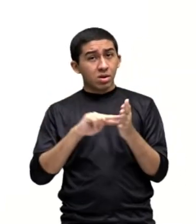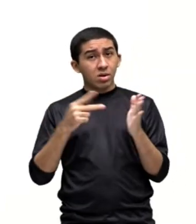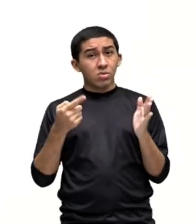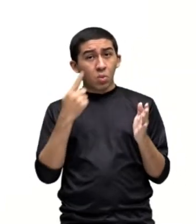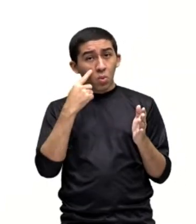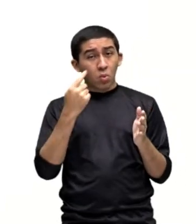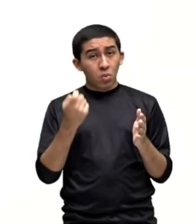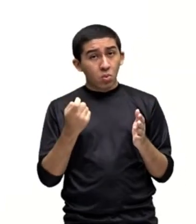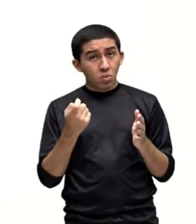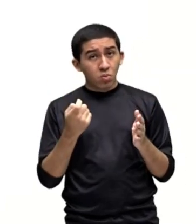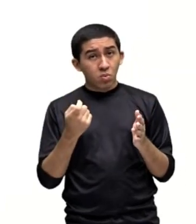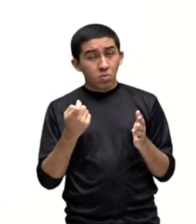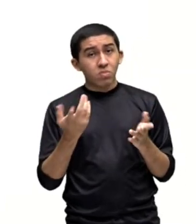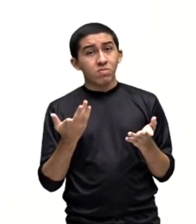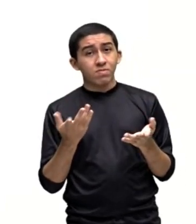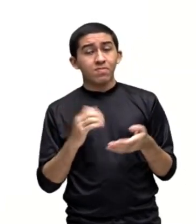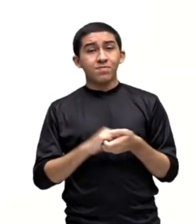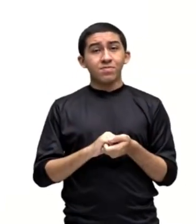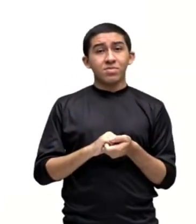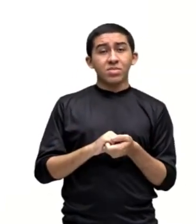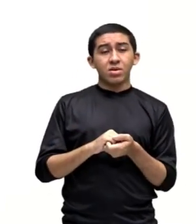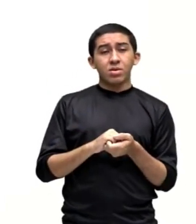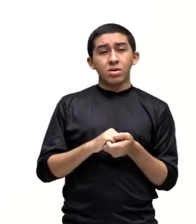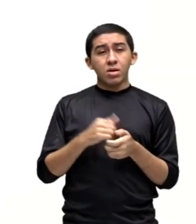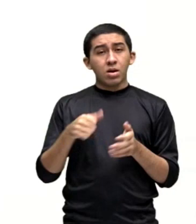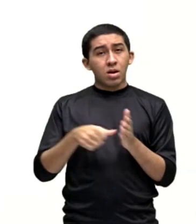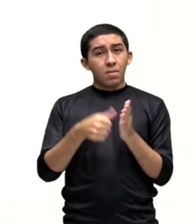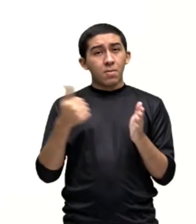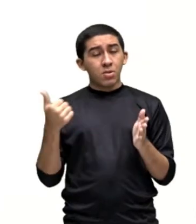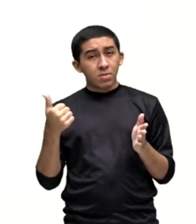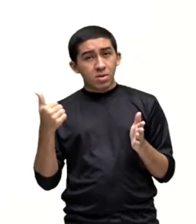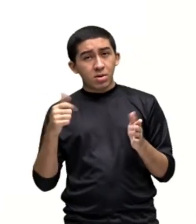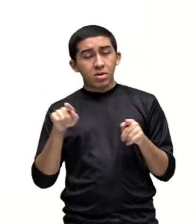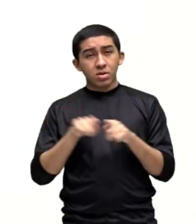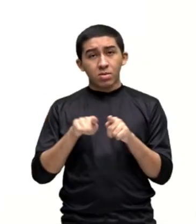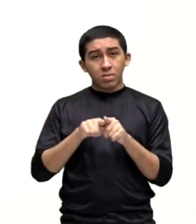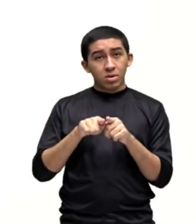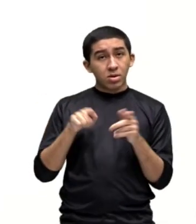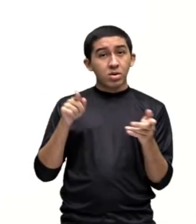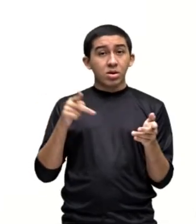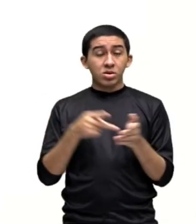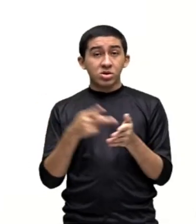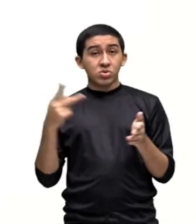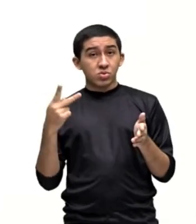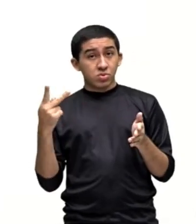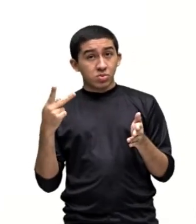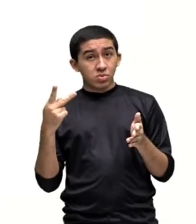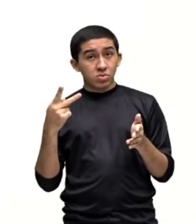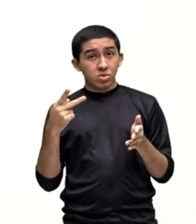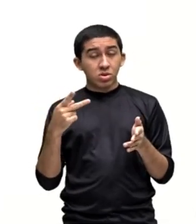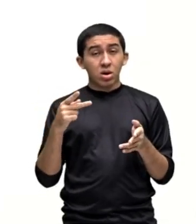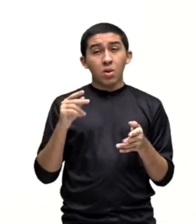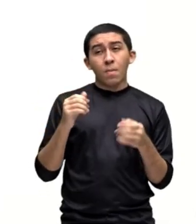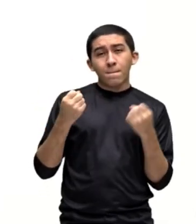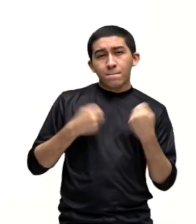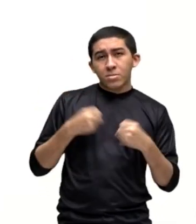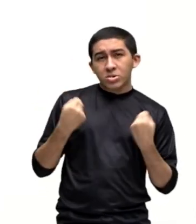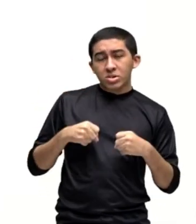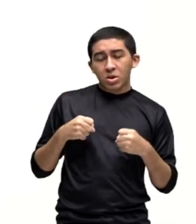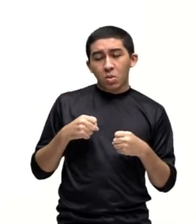análise. Tanto na primeira questão, aqui da nossa atividade, Eu tive que olhar todo o processo